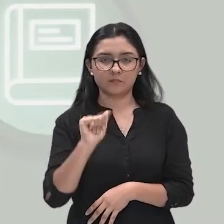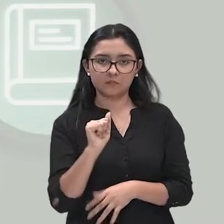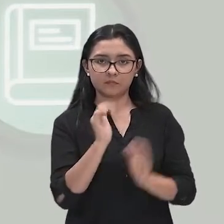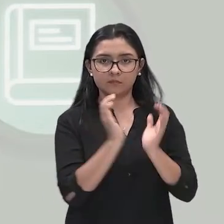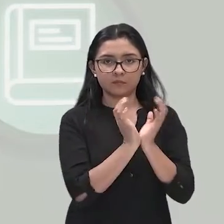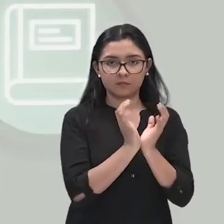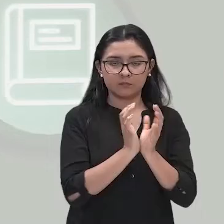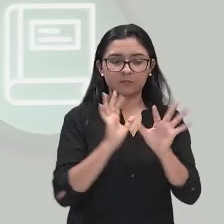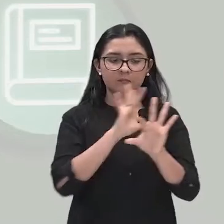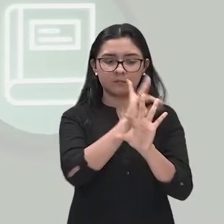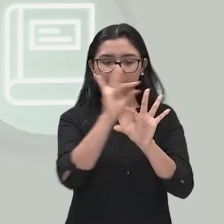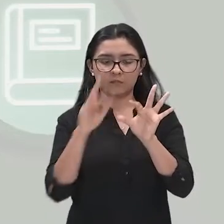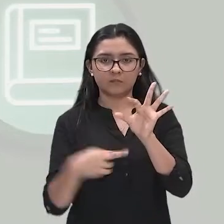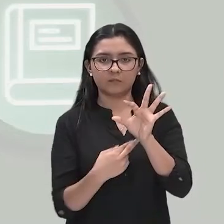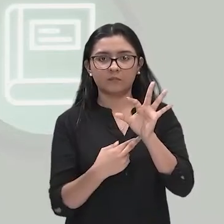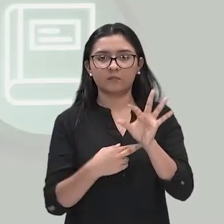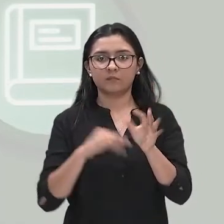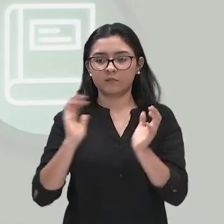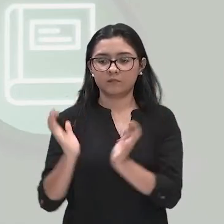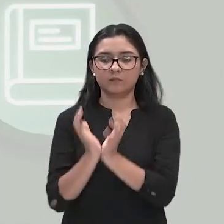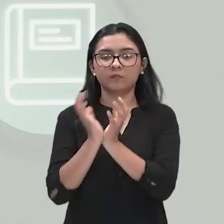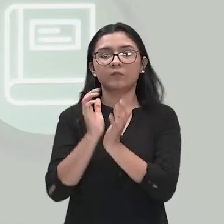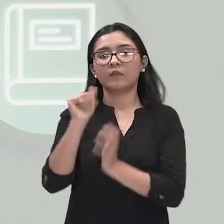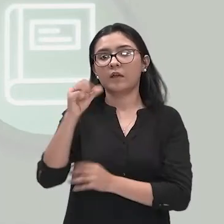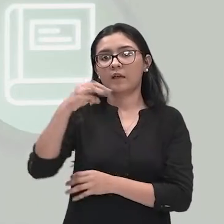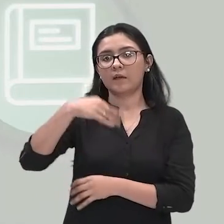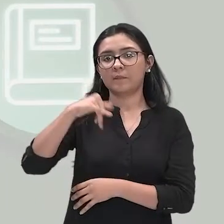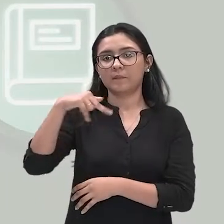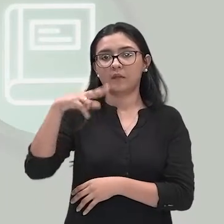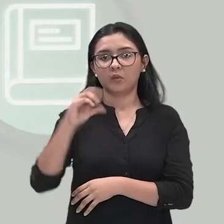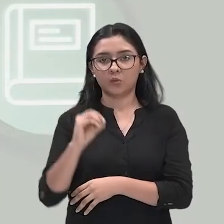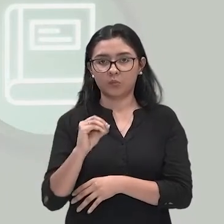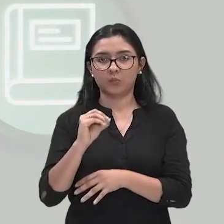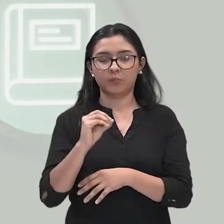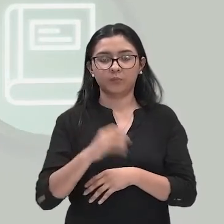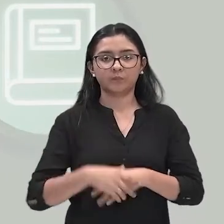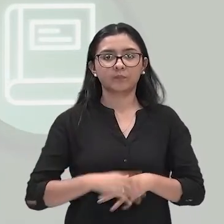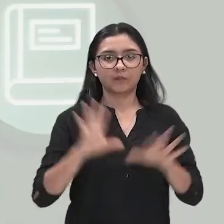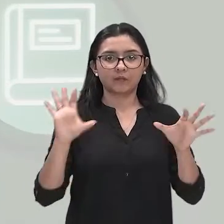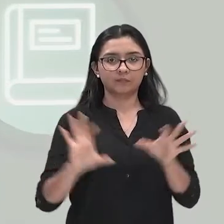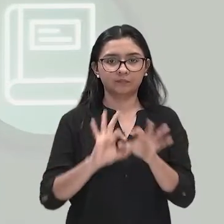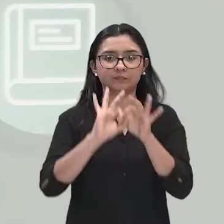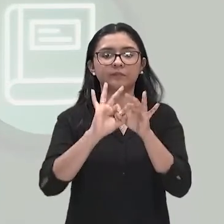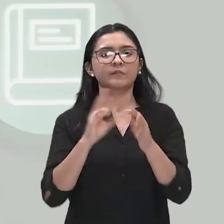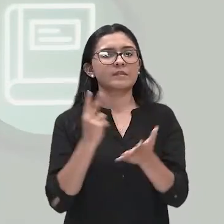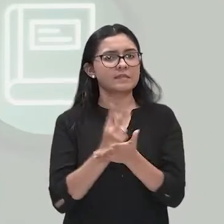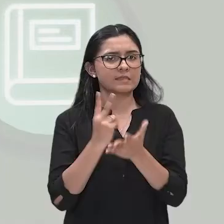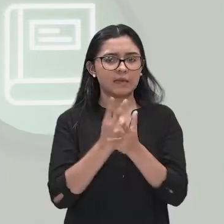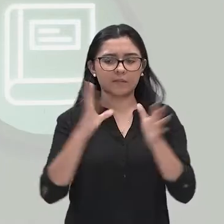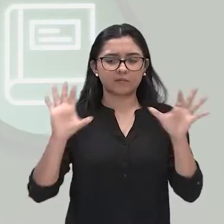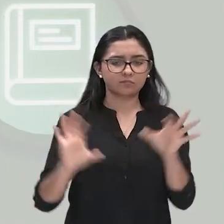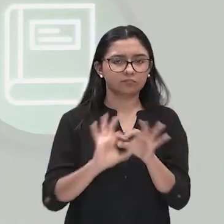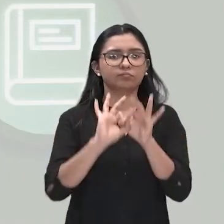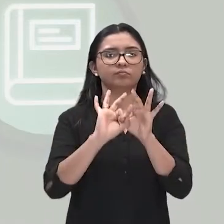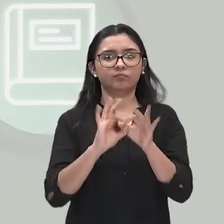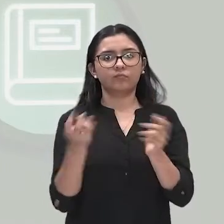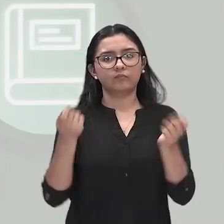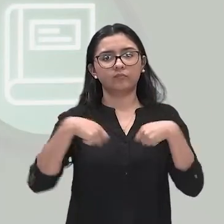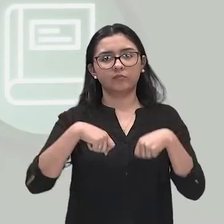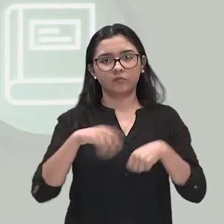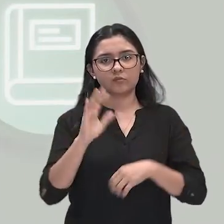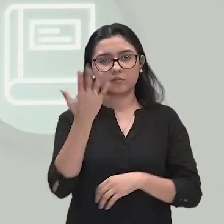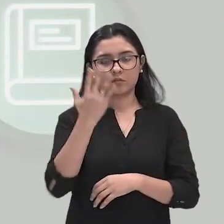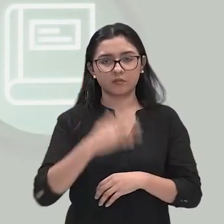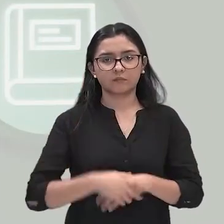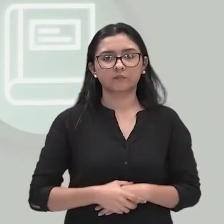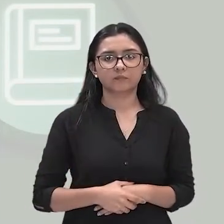de um aminoácido com o grupo amino do outro aminoácido, tá? Então, é sempre essa conexão que vai acontecer